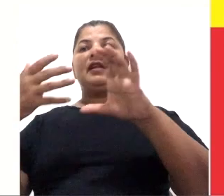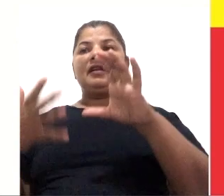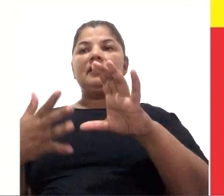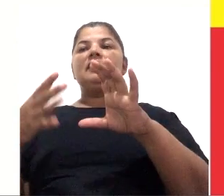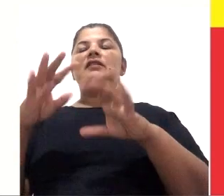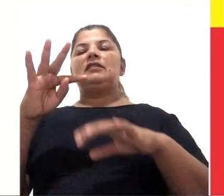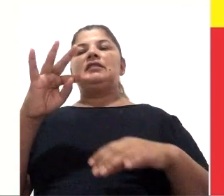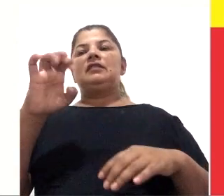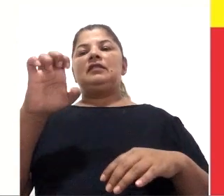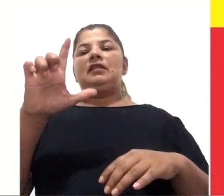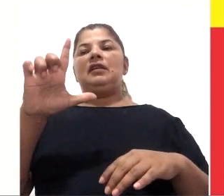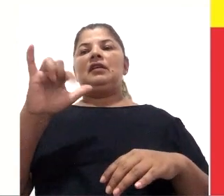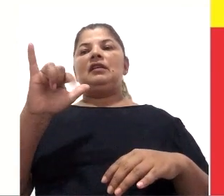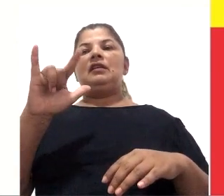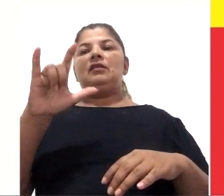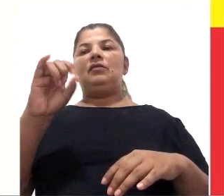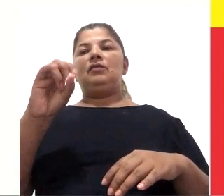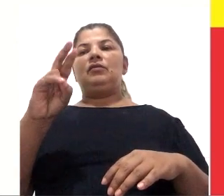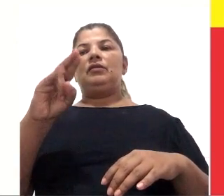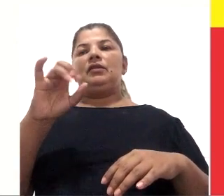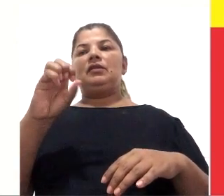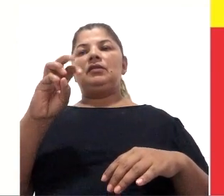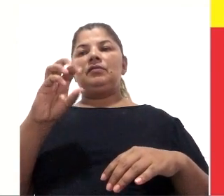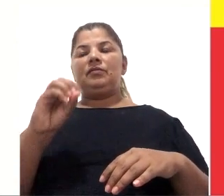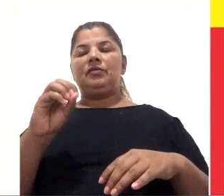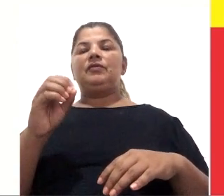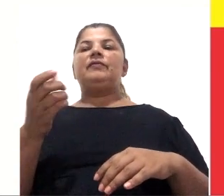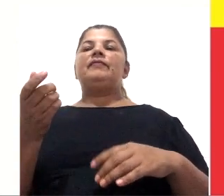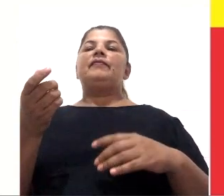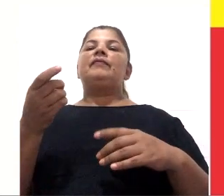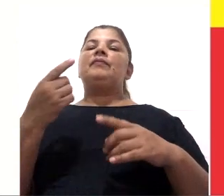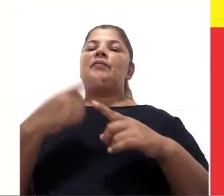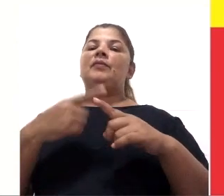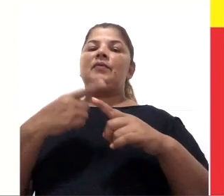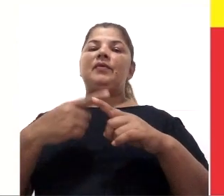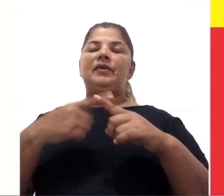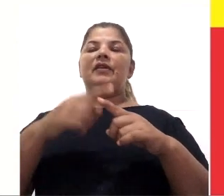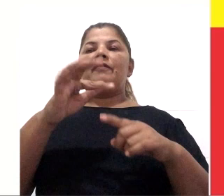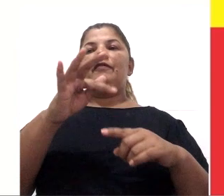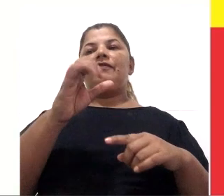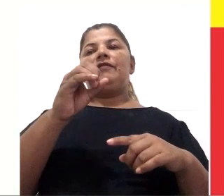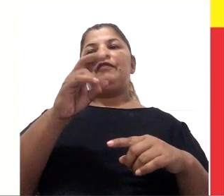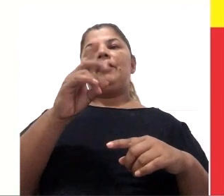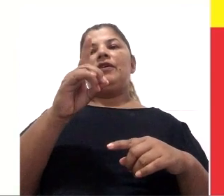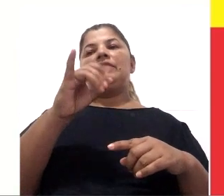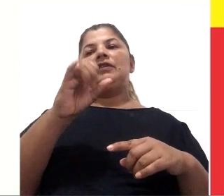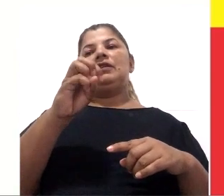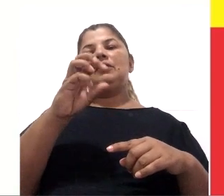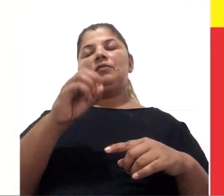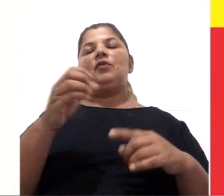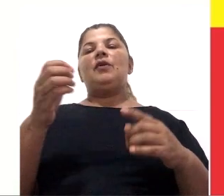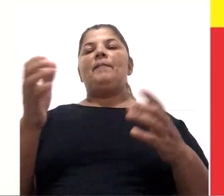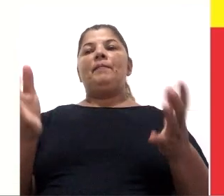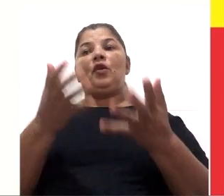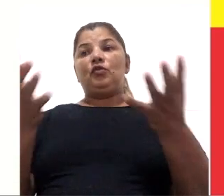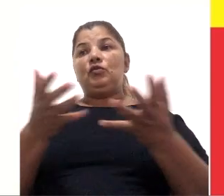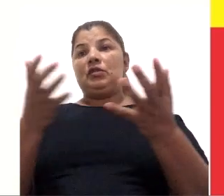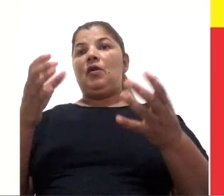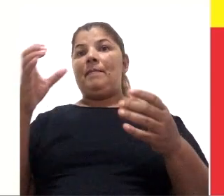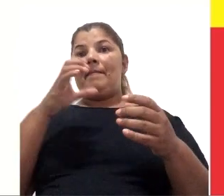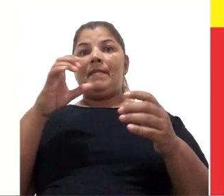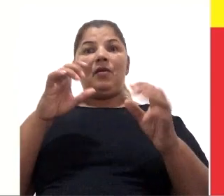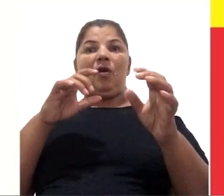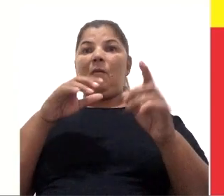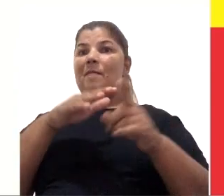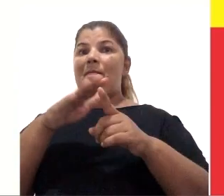que é característica do Taylorismo, tá? Como a gente falou, né? O Fordismo está relacionado à produção em massa e o Taylorismo à produção em massa,